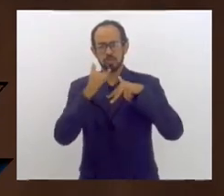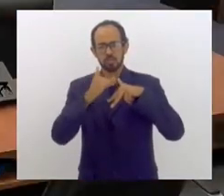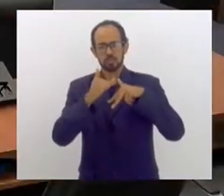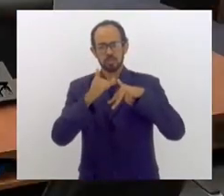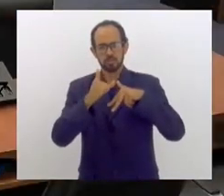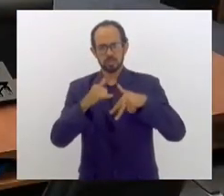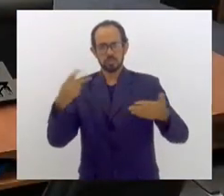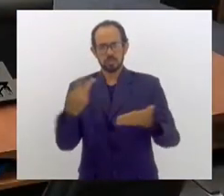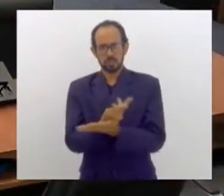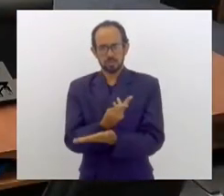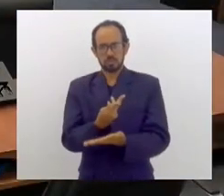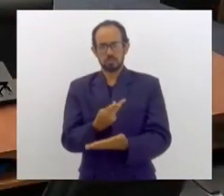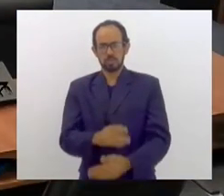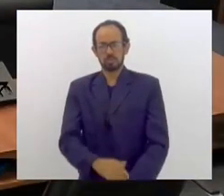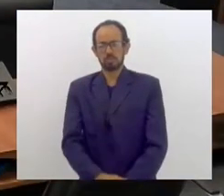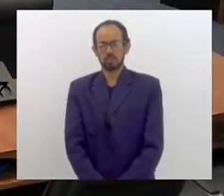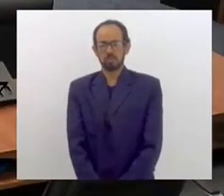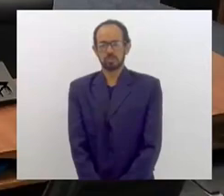Obrigado.